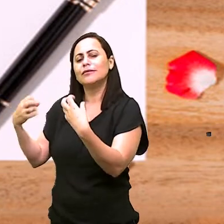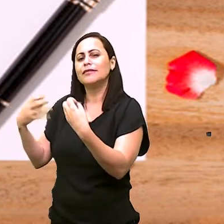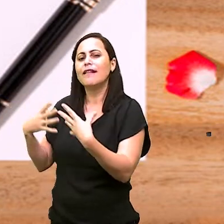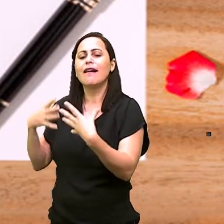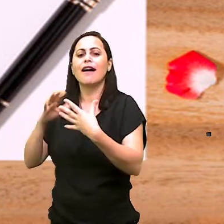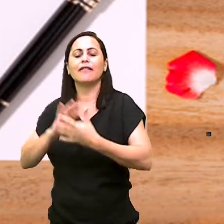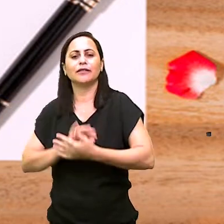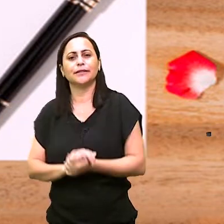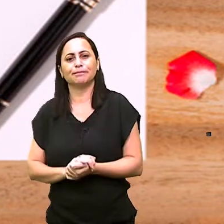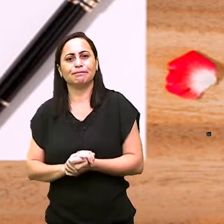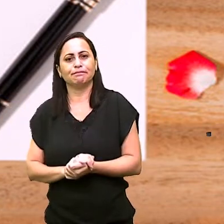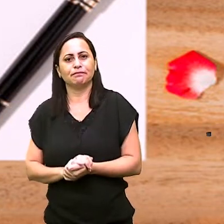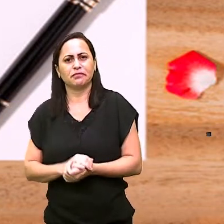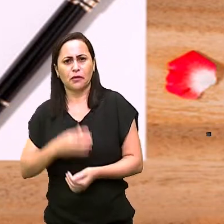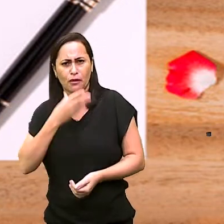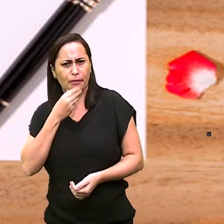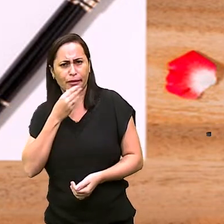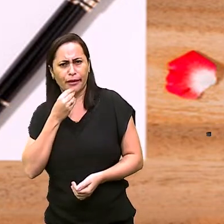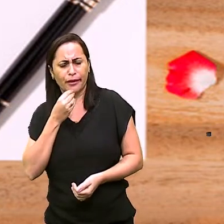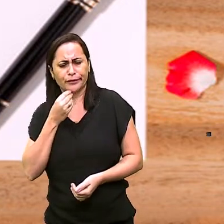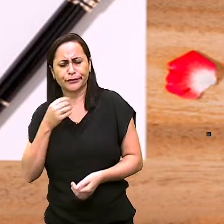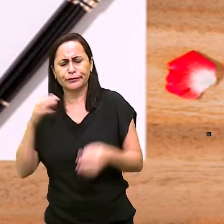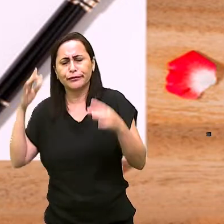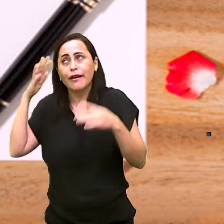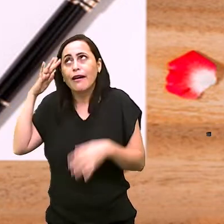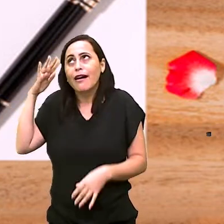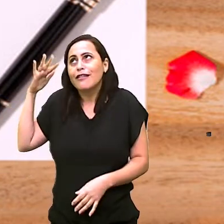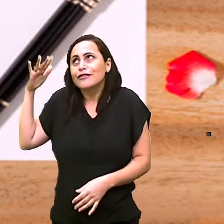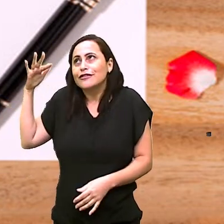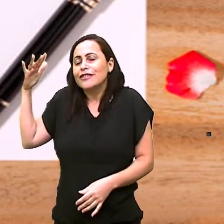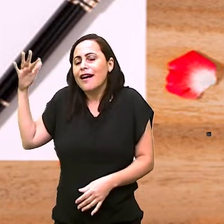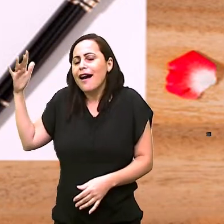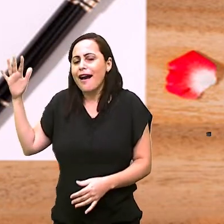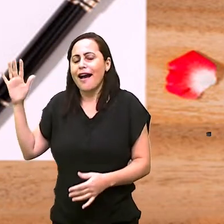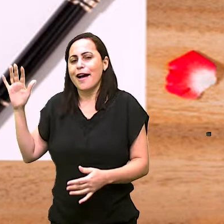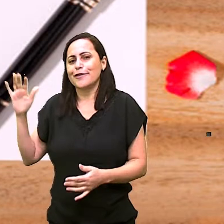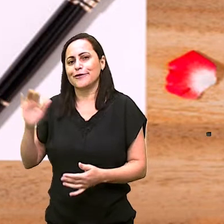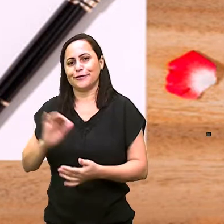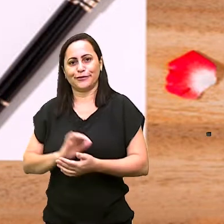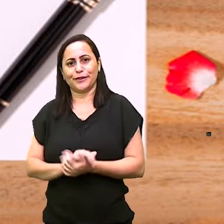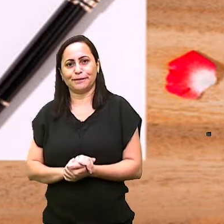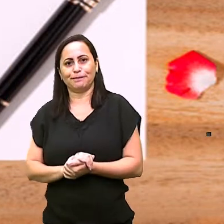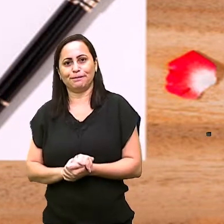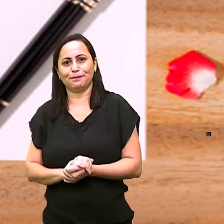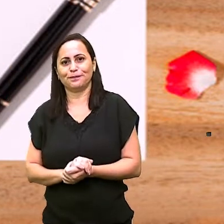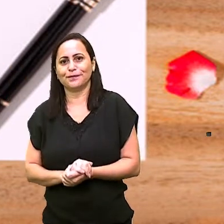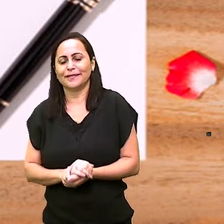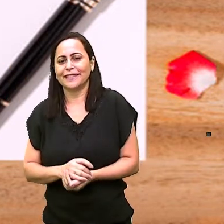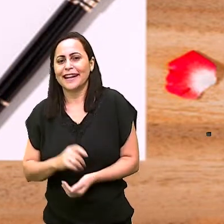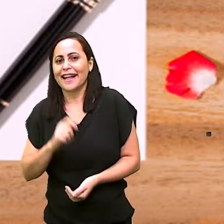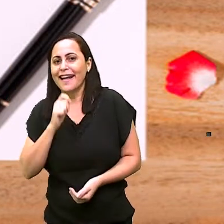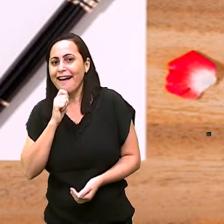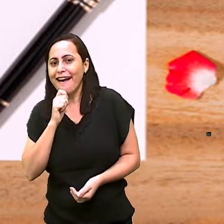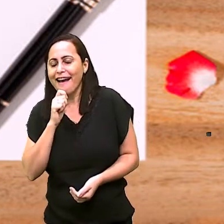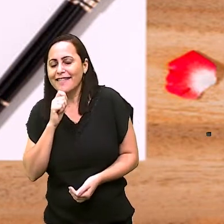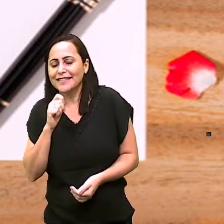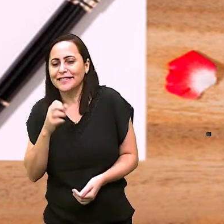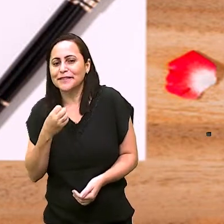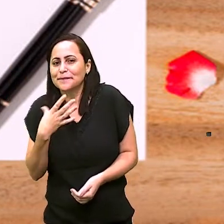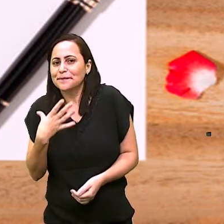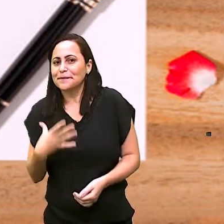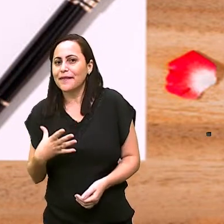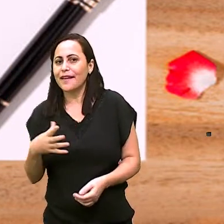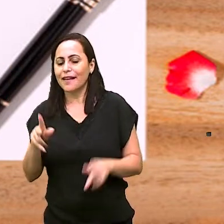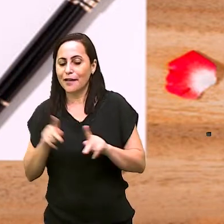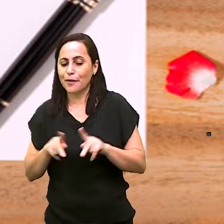ele, nem fazendo perguntas, só estava expondo a matéria. Na hora da verificação, acabaria